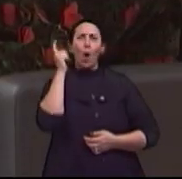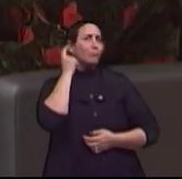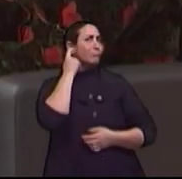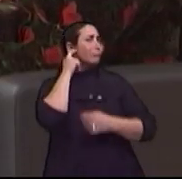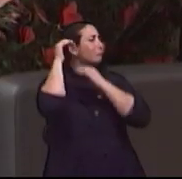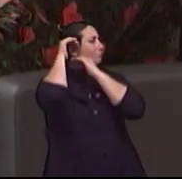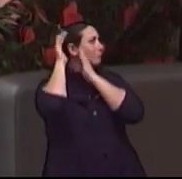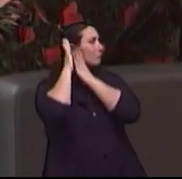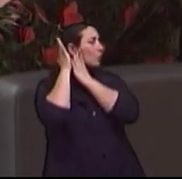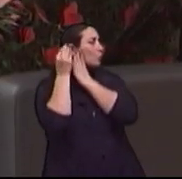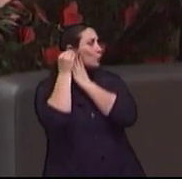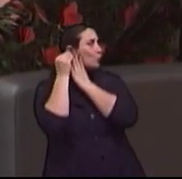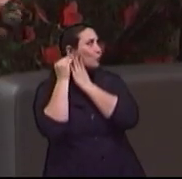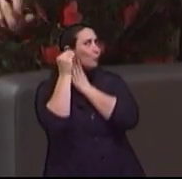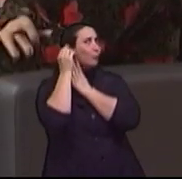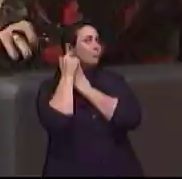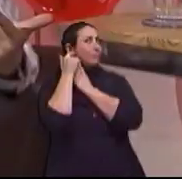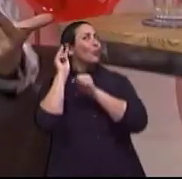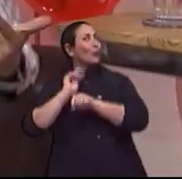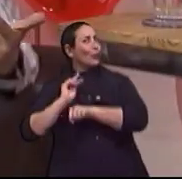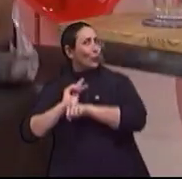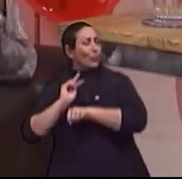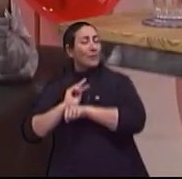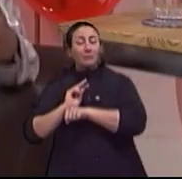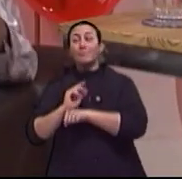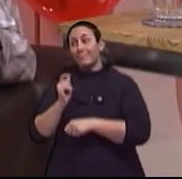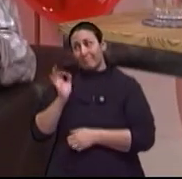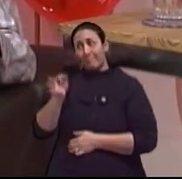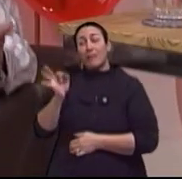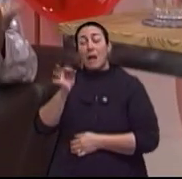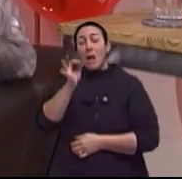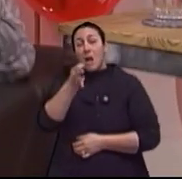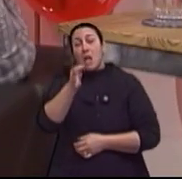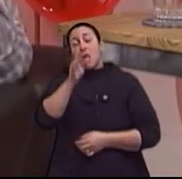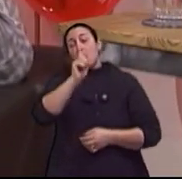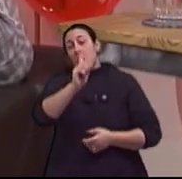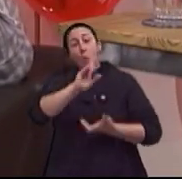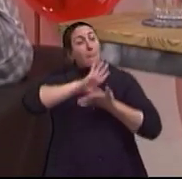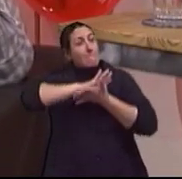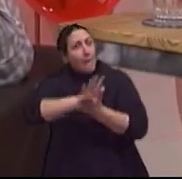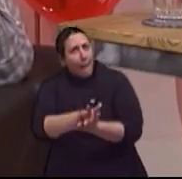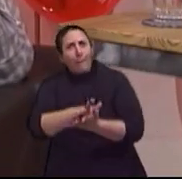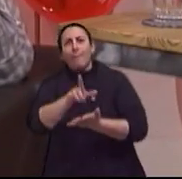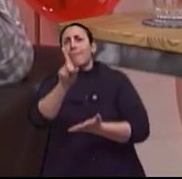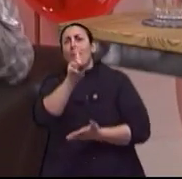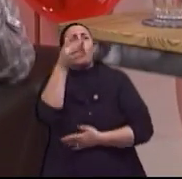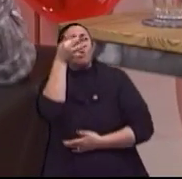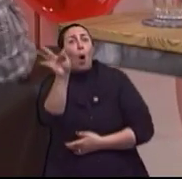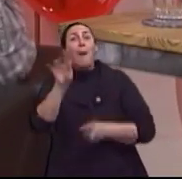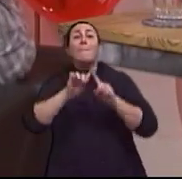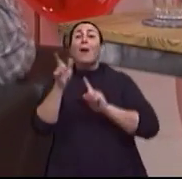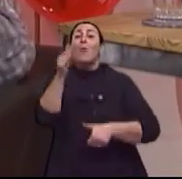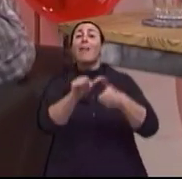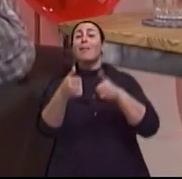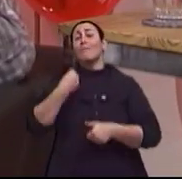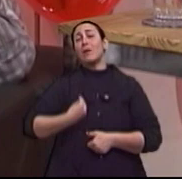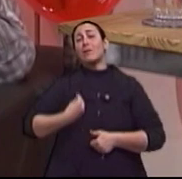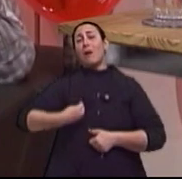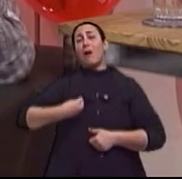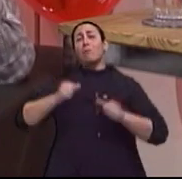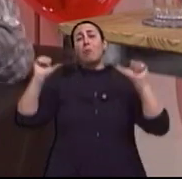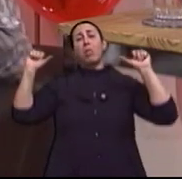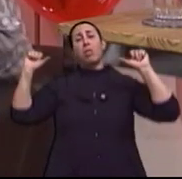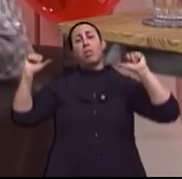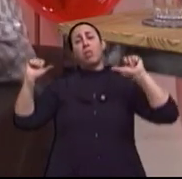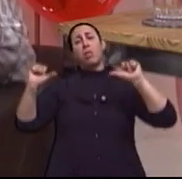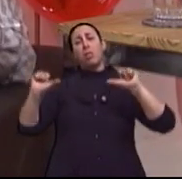digo sempre né não mata não dói mas a qualidade de vida diminui muito né E a gente vai vendo que